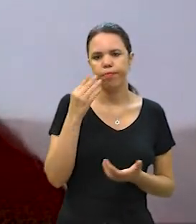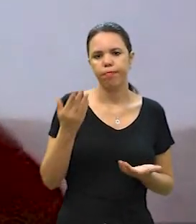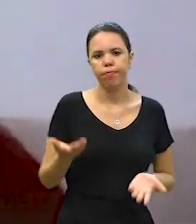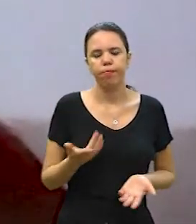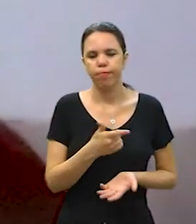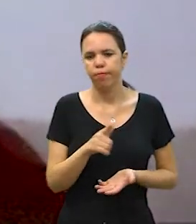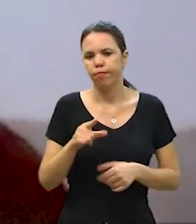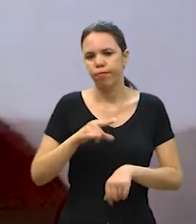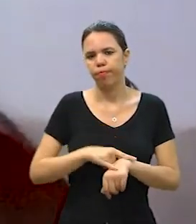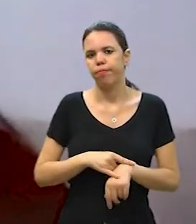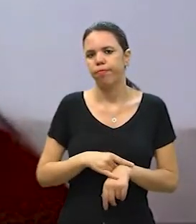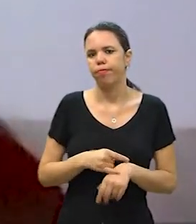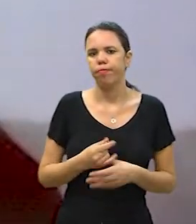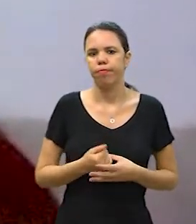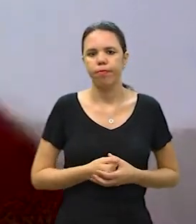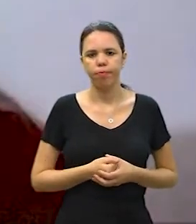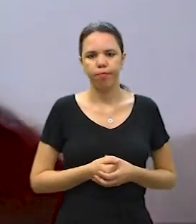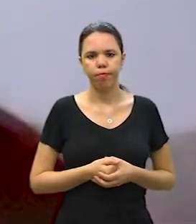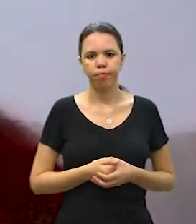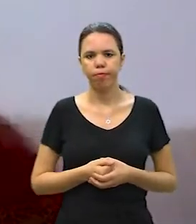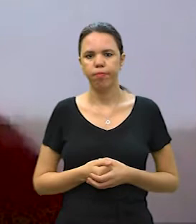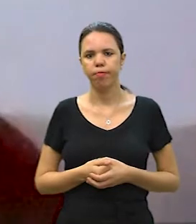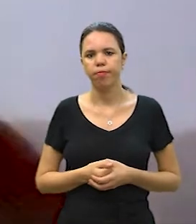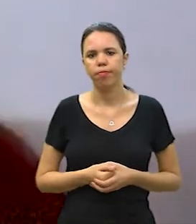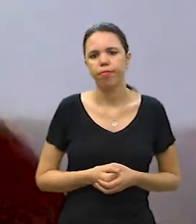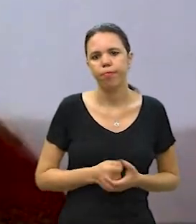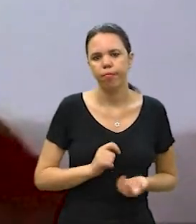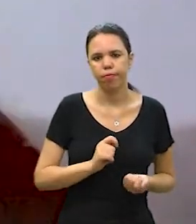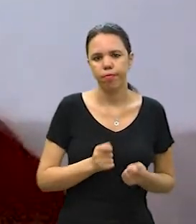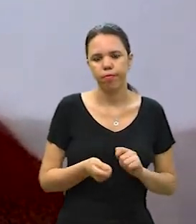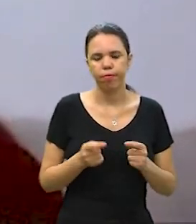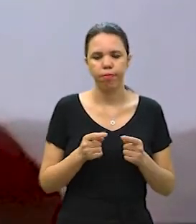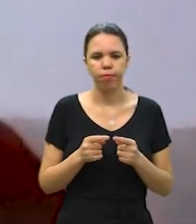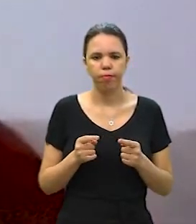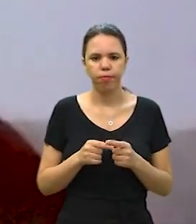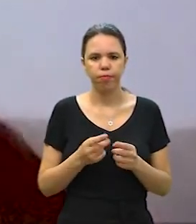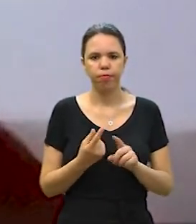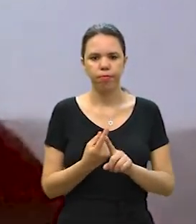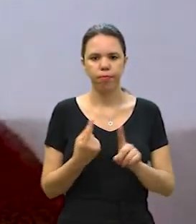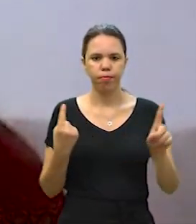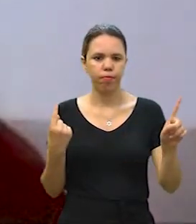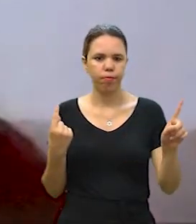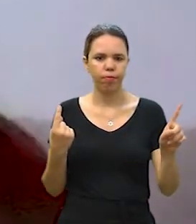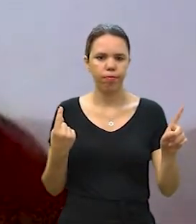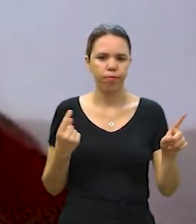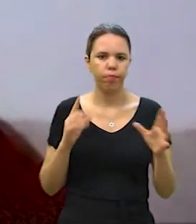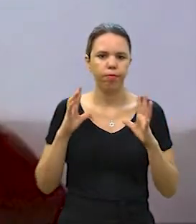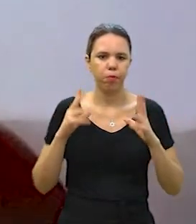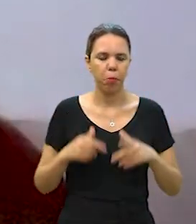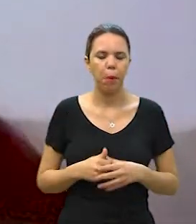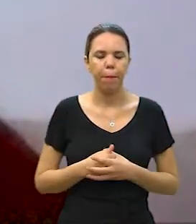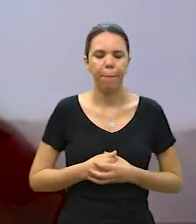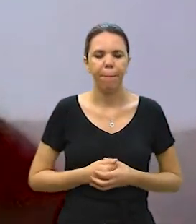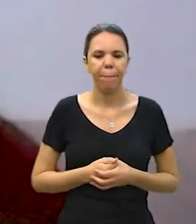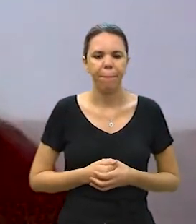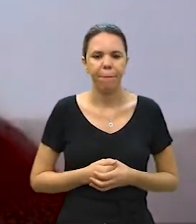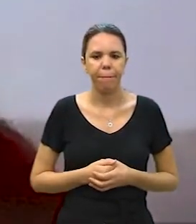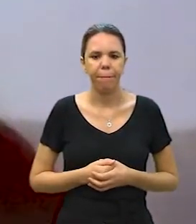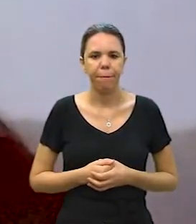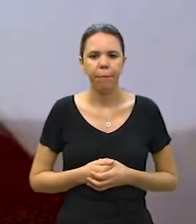tem banheiro suficiente e adequado para manter o distanciamento, para manter a limpeza, questão